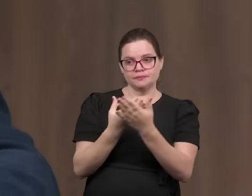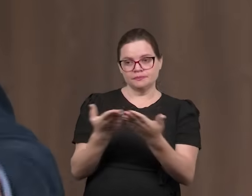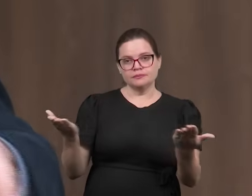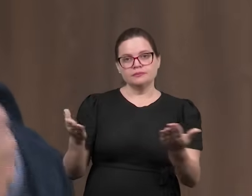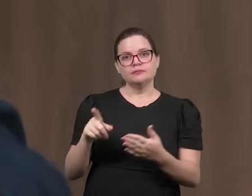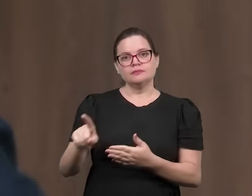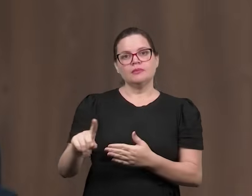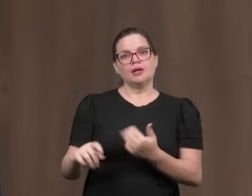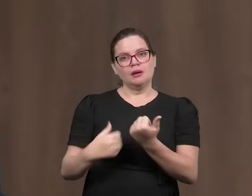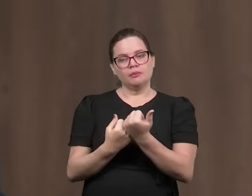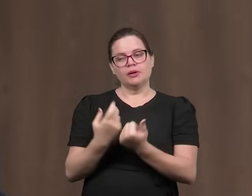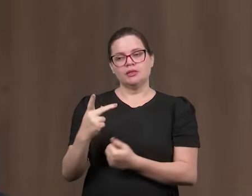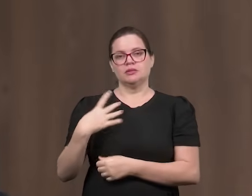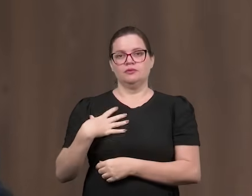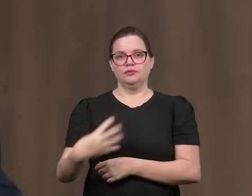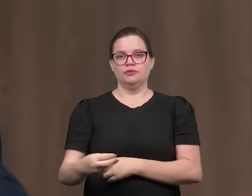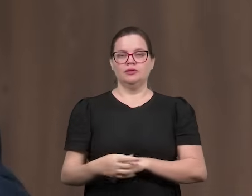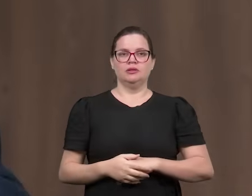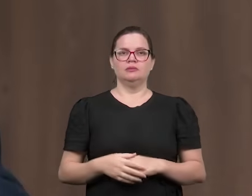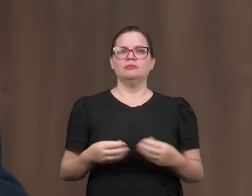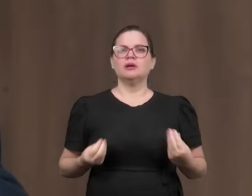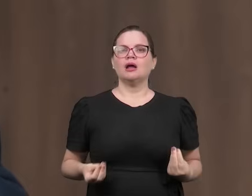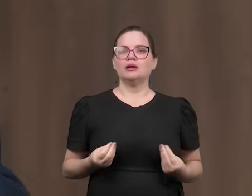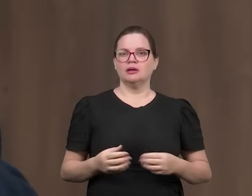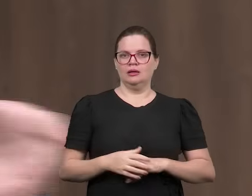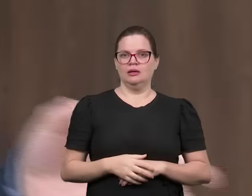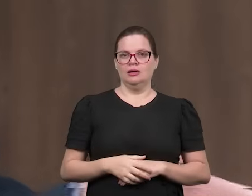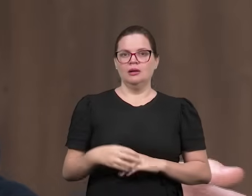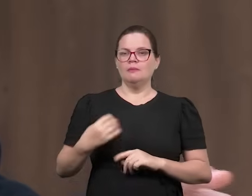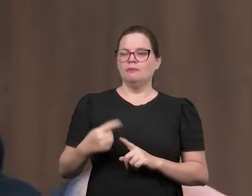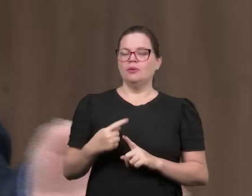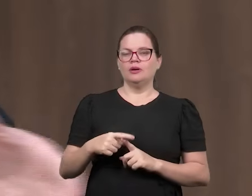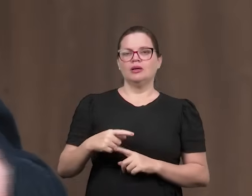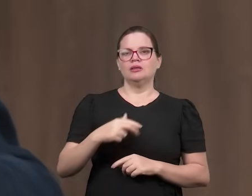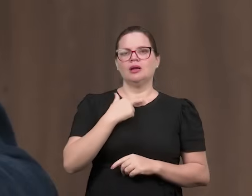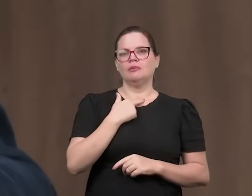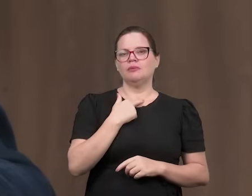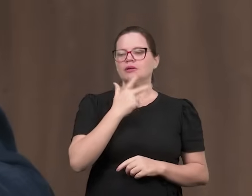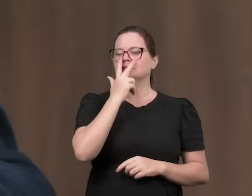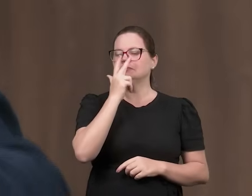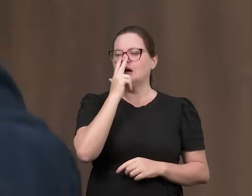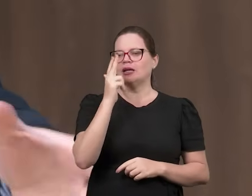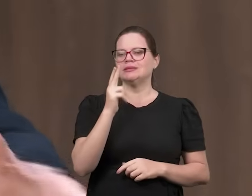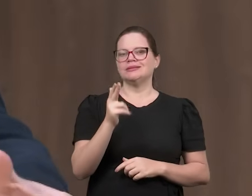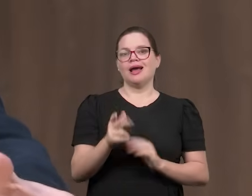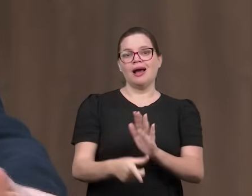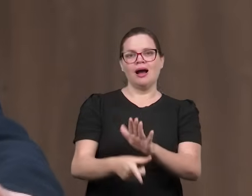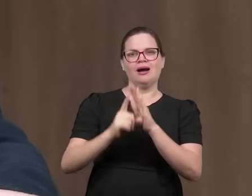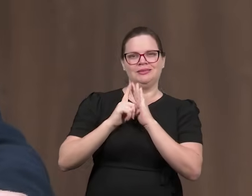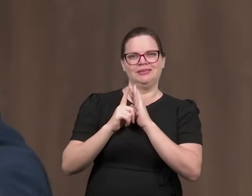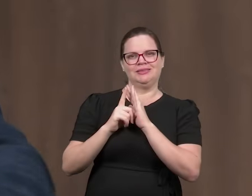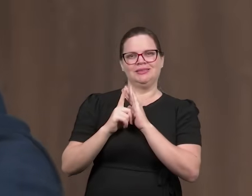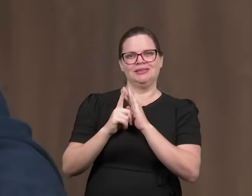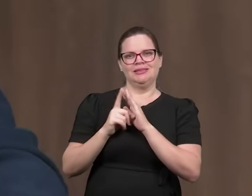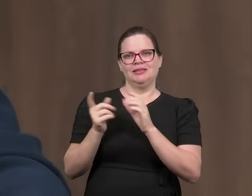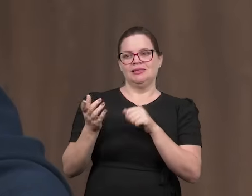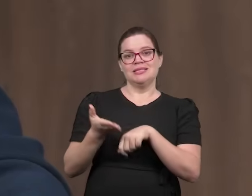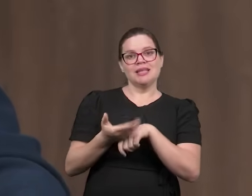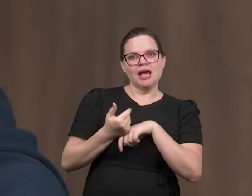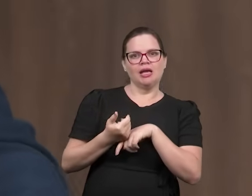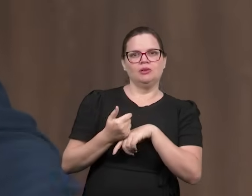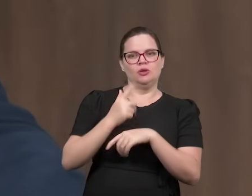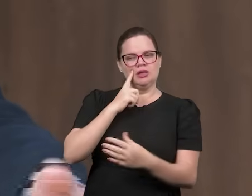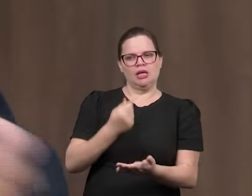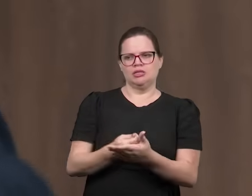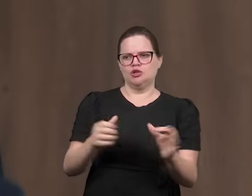subsidiar o seu filho, para que você não prematuramente, né, de forma prematura, faça uma escolha e fala, não, vai ser isso